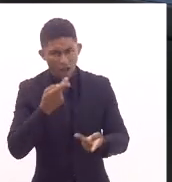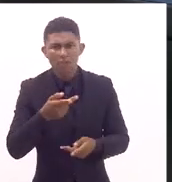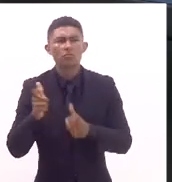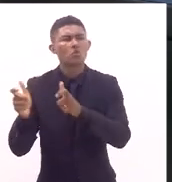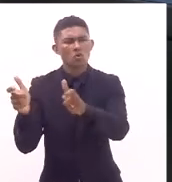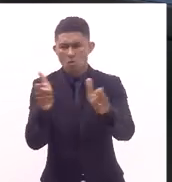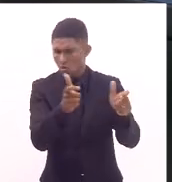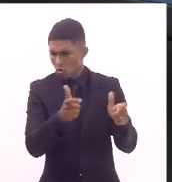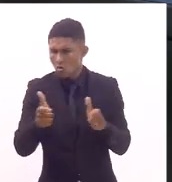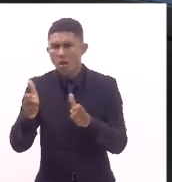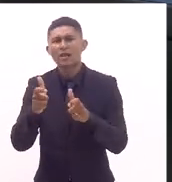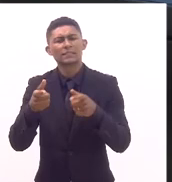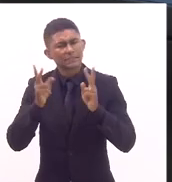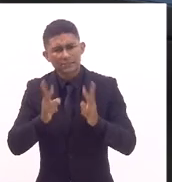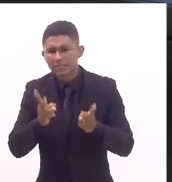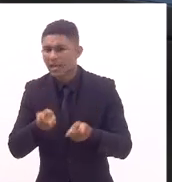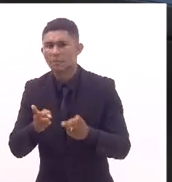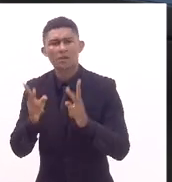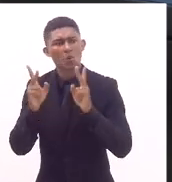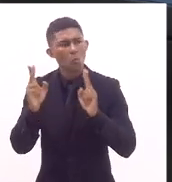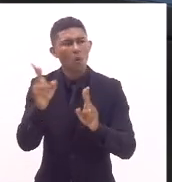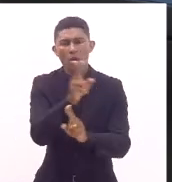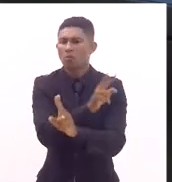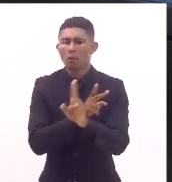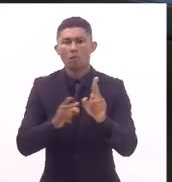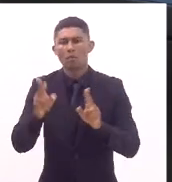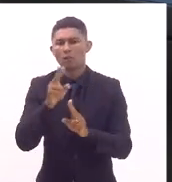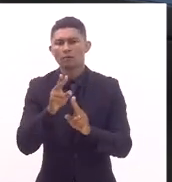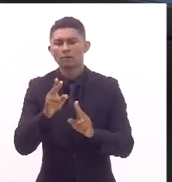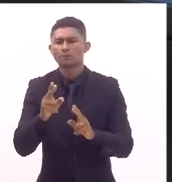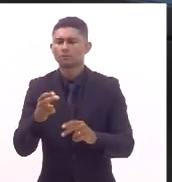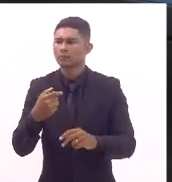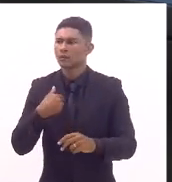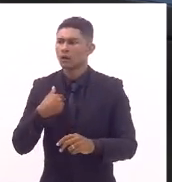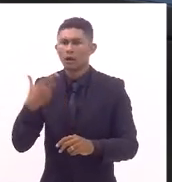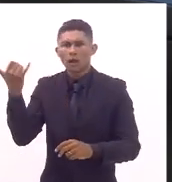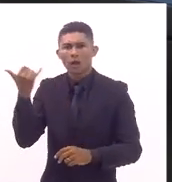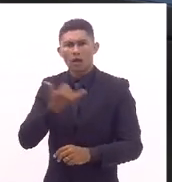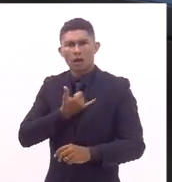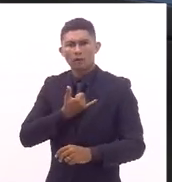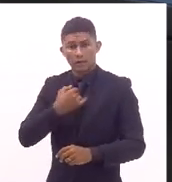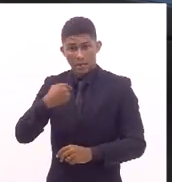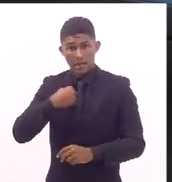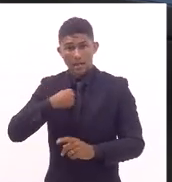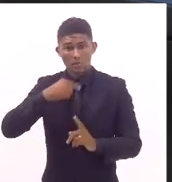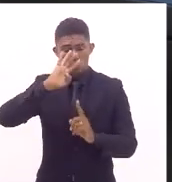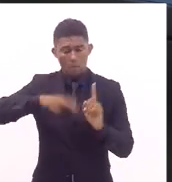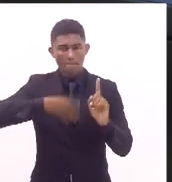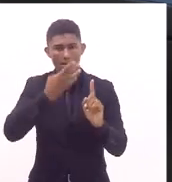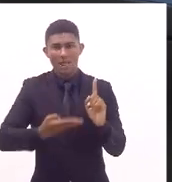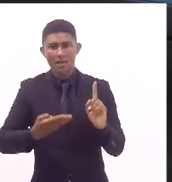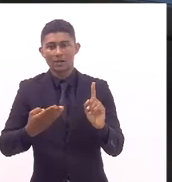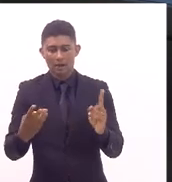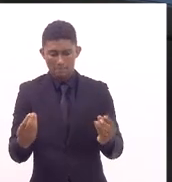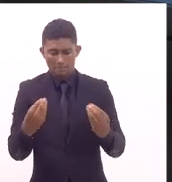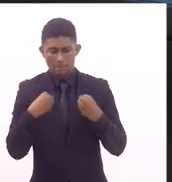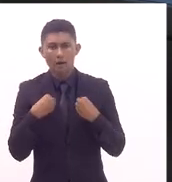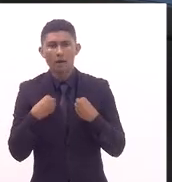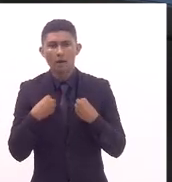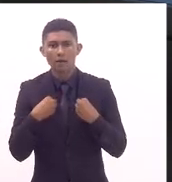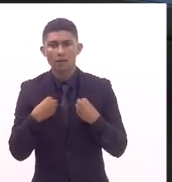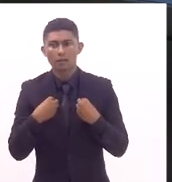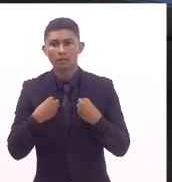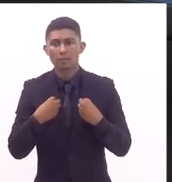lugar na mesma coisa e quando eu soube que ia receber essa homenagem Pensa bem gente